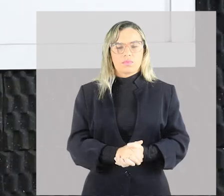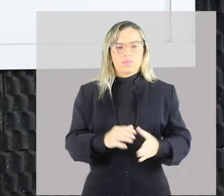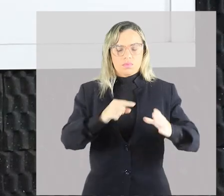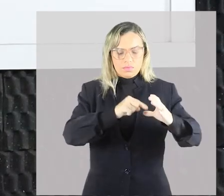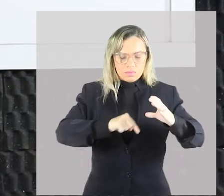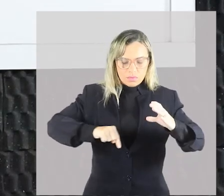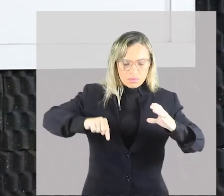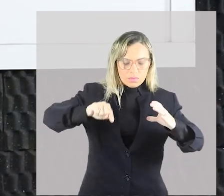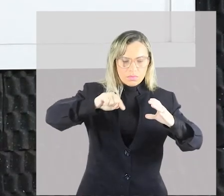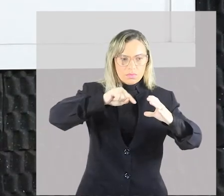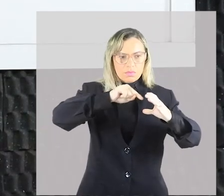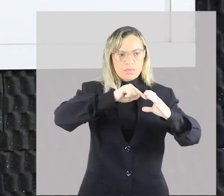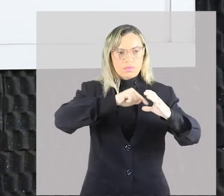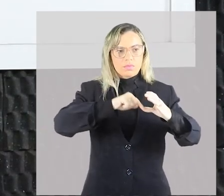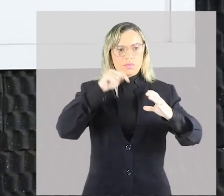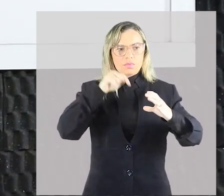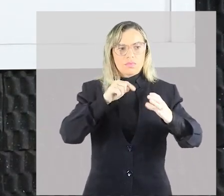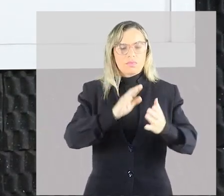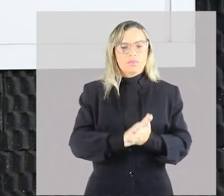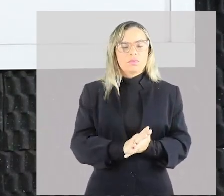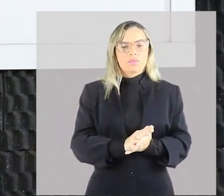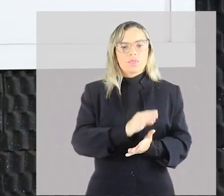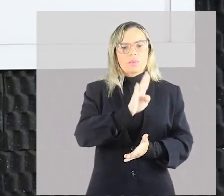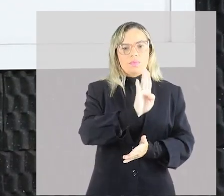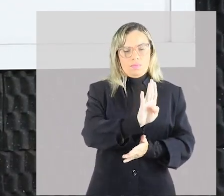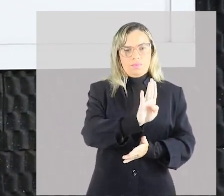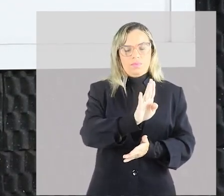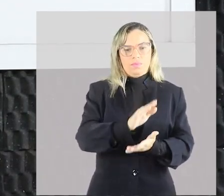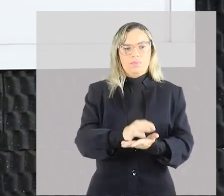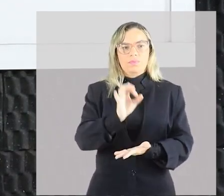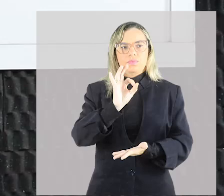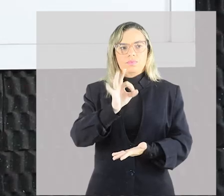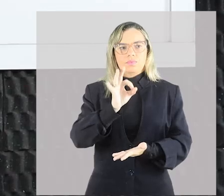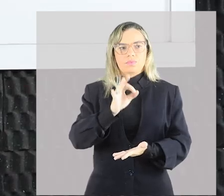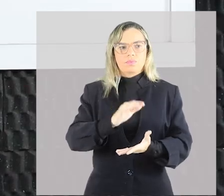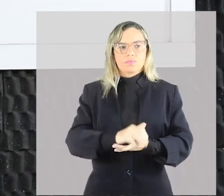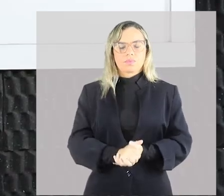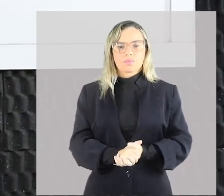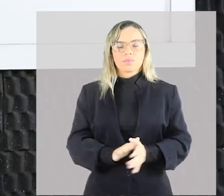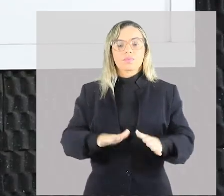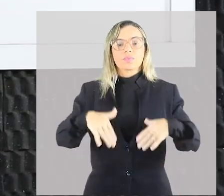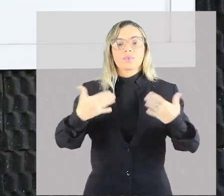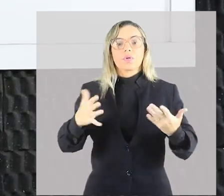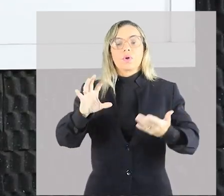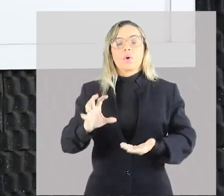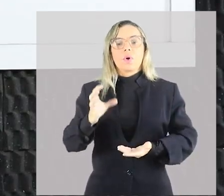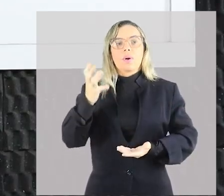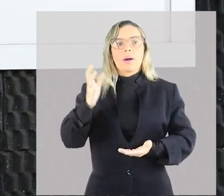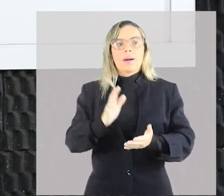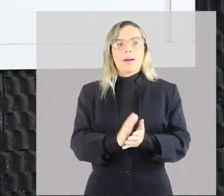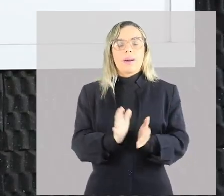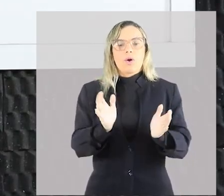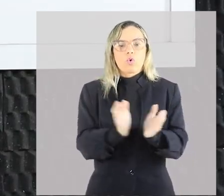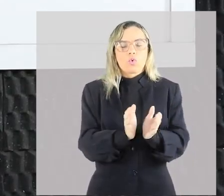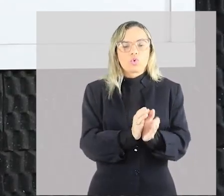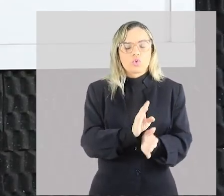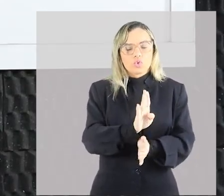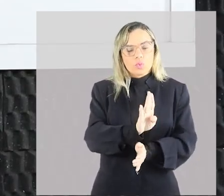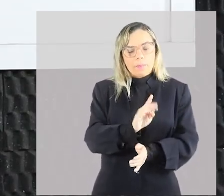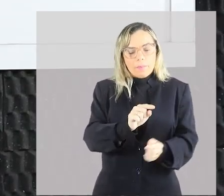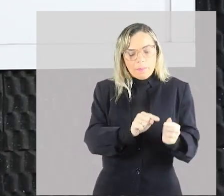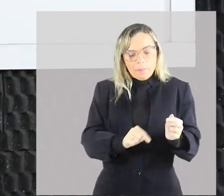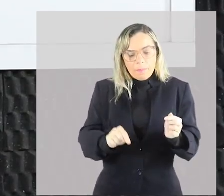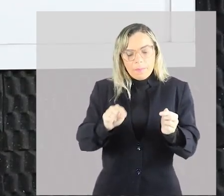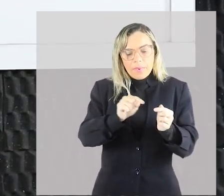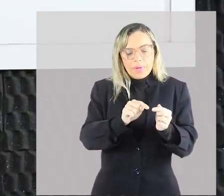do conjunto A, chamar de conjunto B. Olha só. Então veja o que acontece aí, o conjunto B, ele está